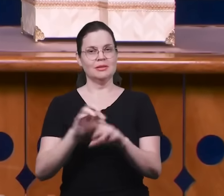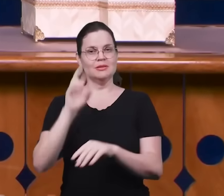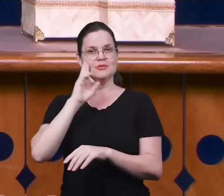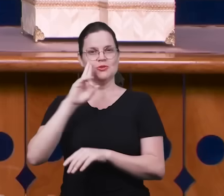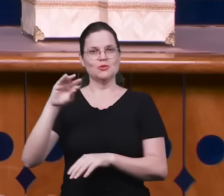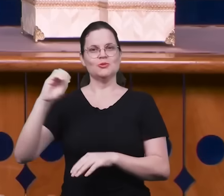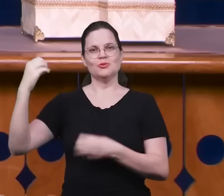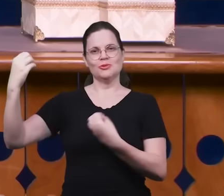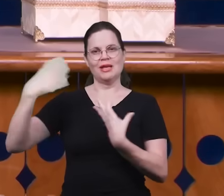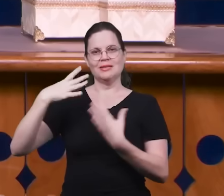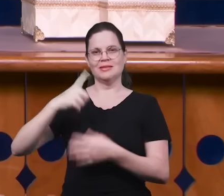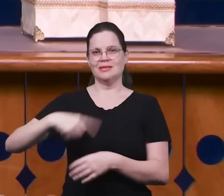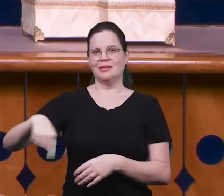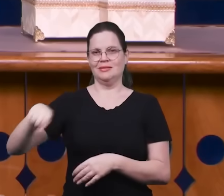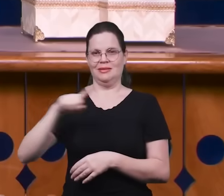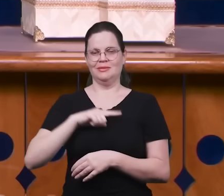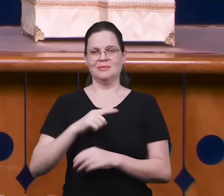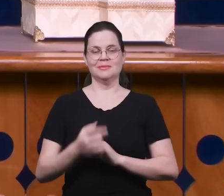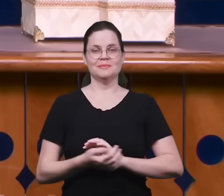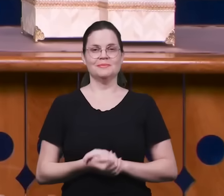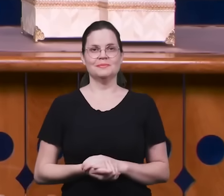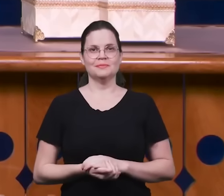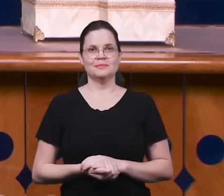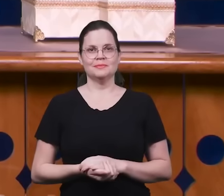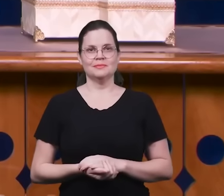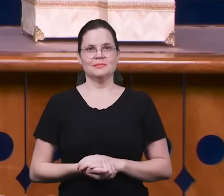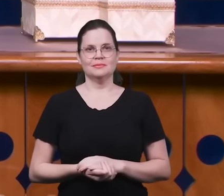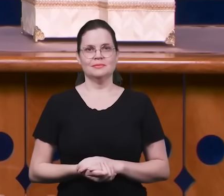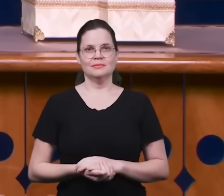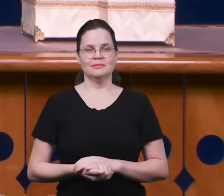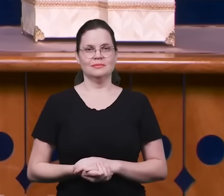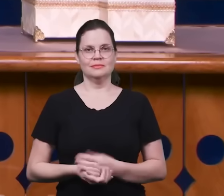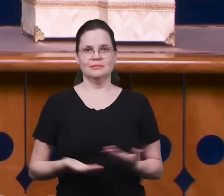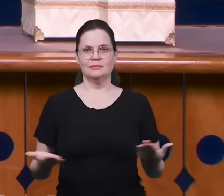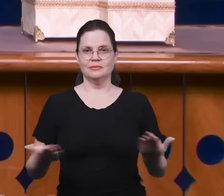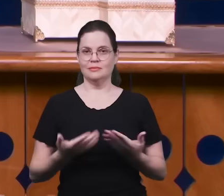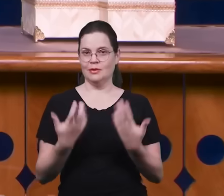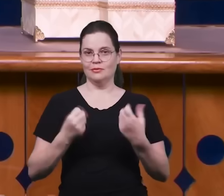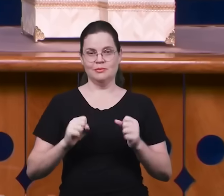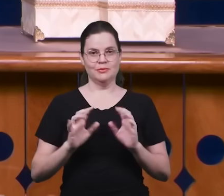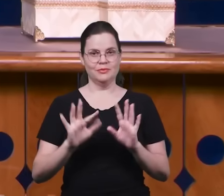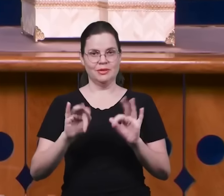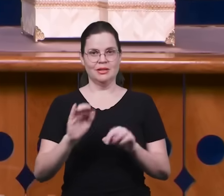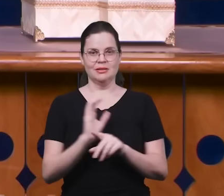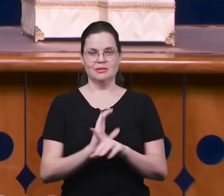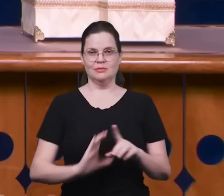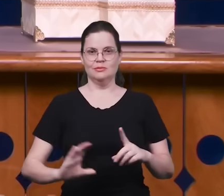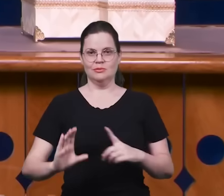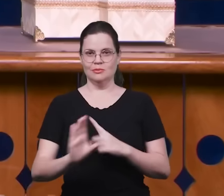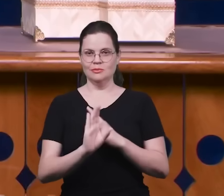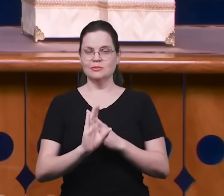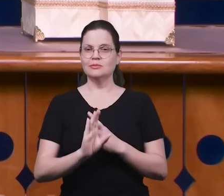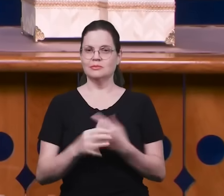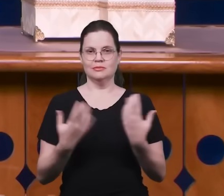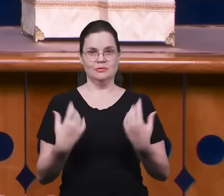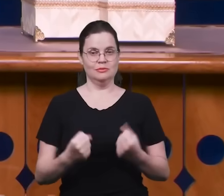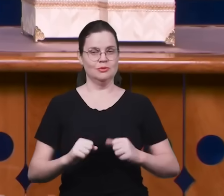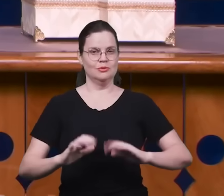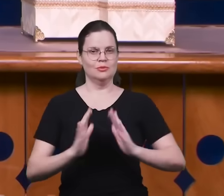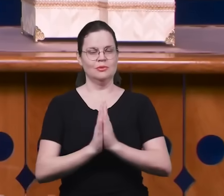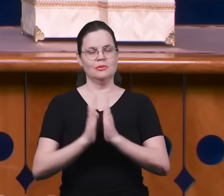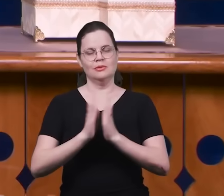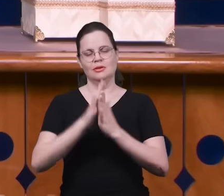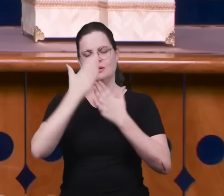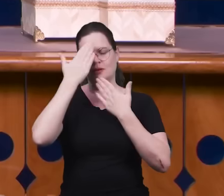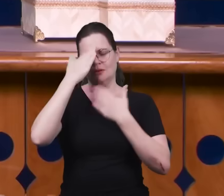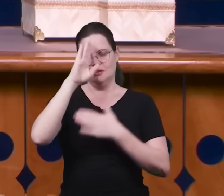proporciona nesse dia. Nós estamos encerrando o nosso culto e nós vamos orar agradecendo